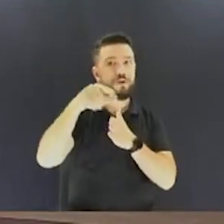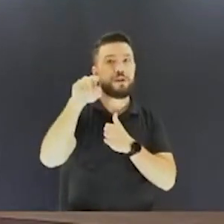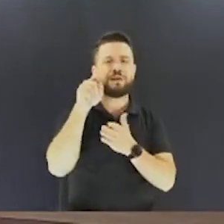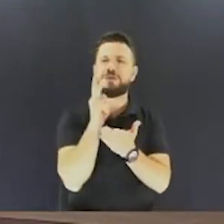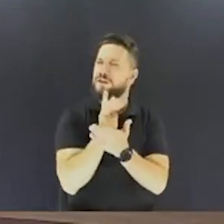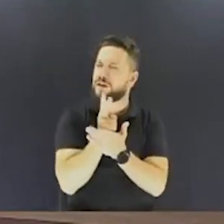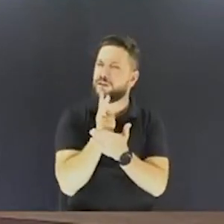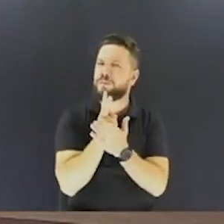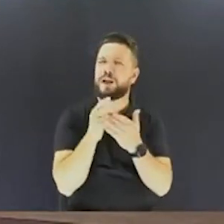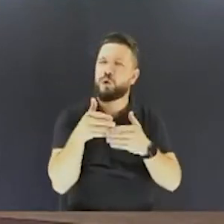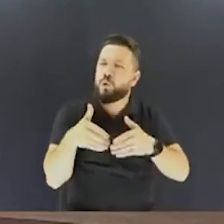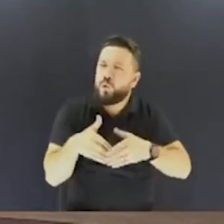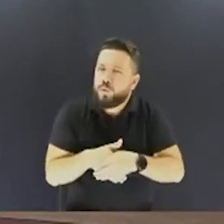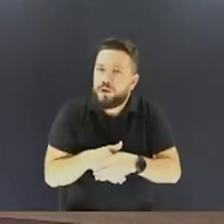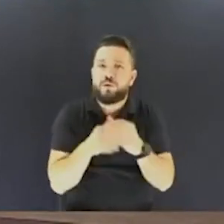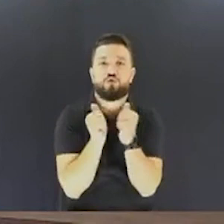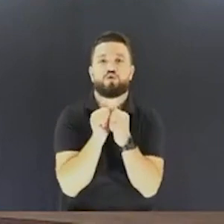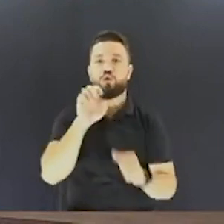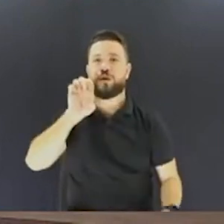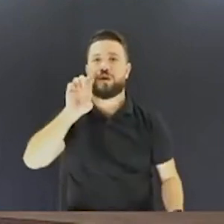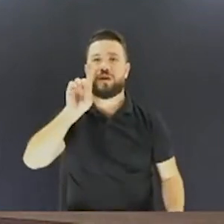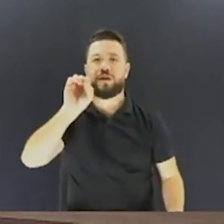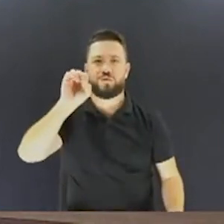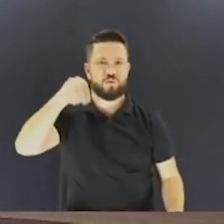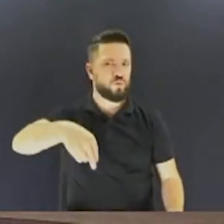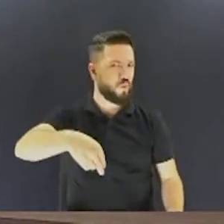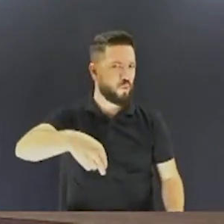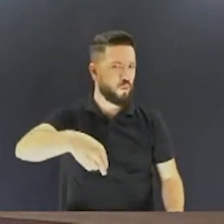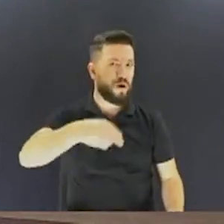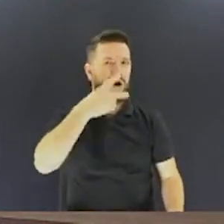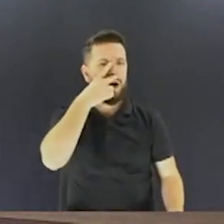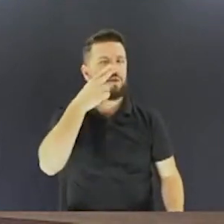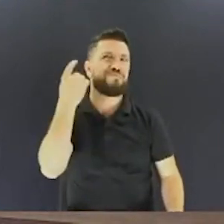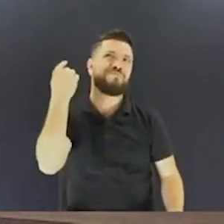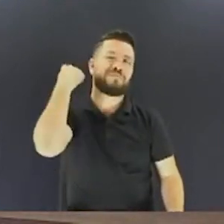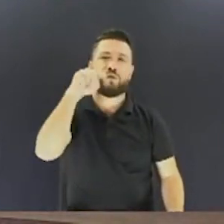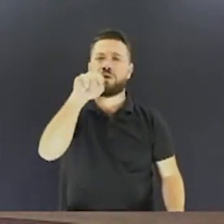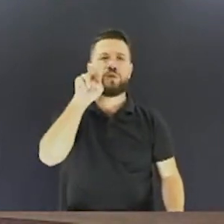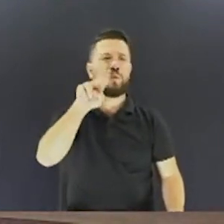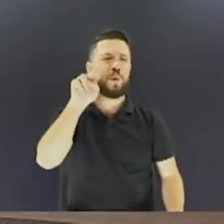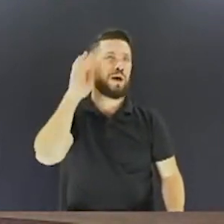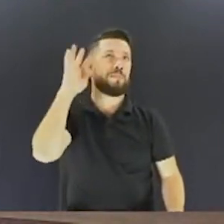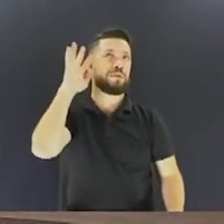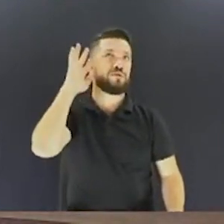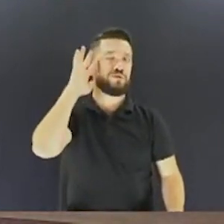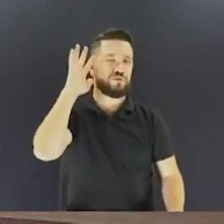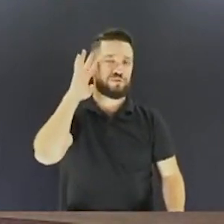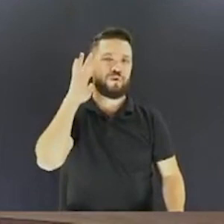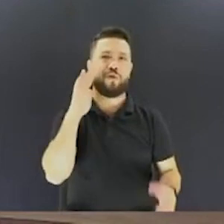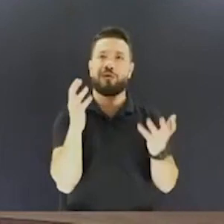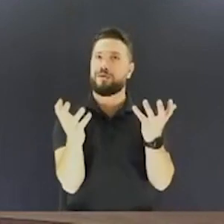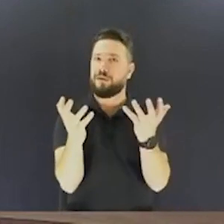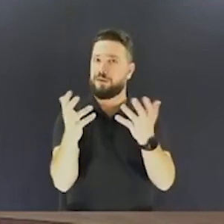meu gabinete, você e o Edson. Lá atrás, o senhor acho que nem pensava em se candidatar e já buscava